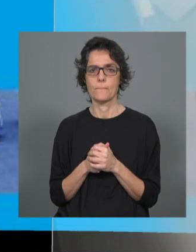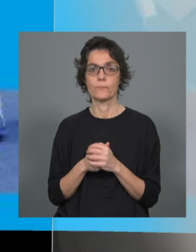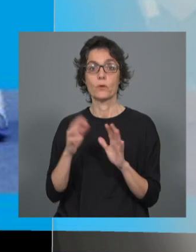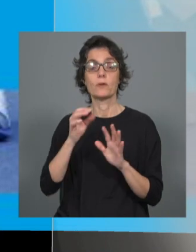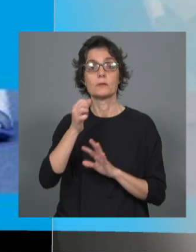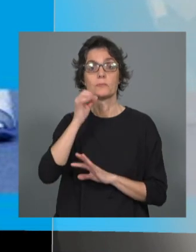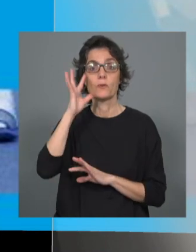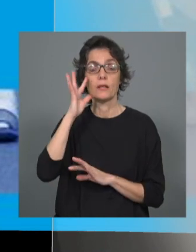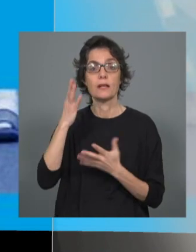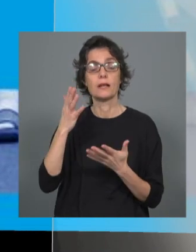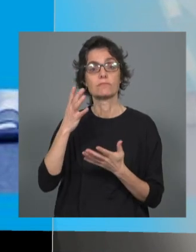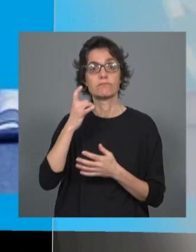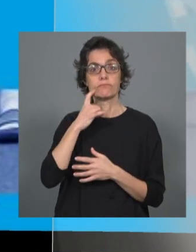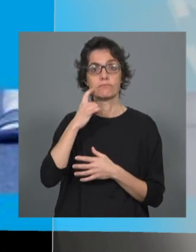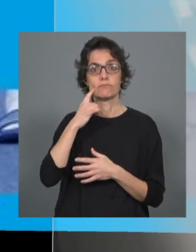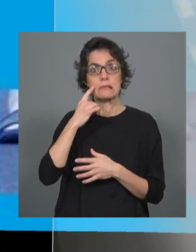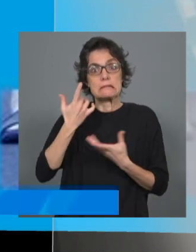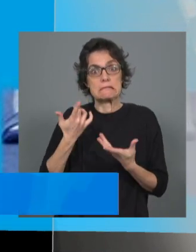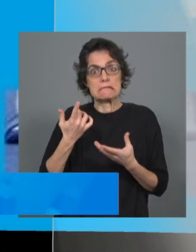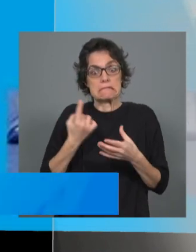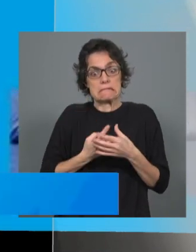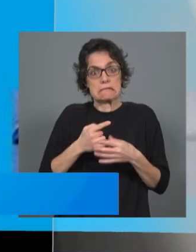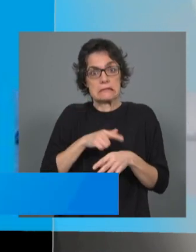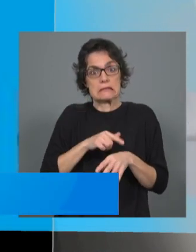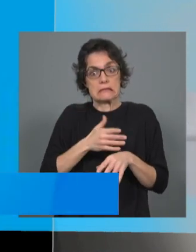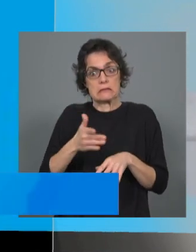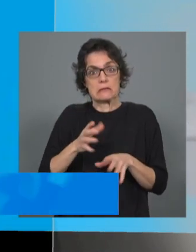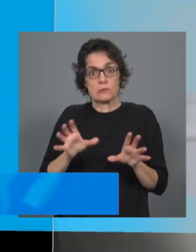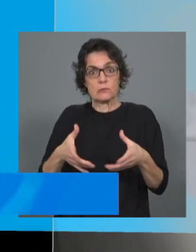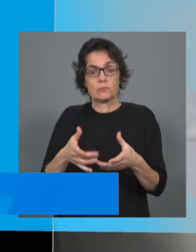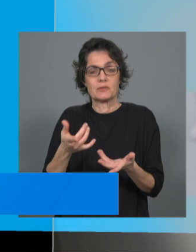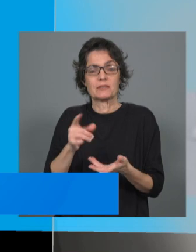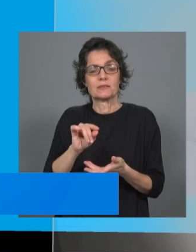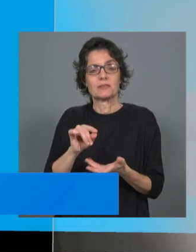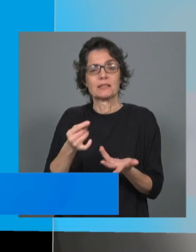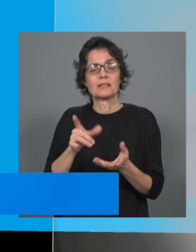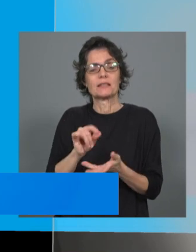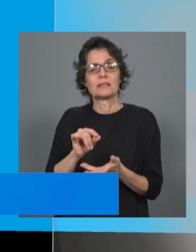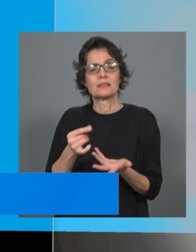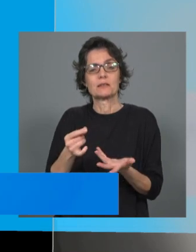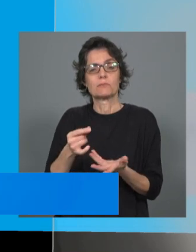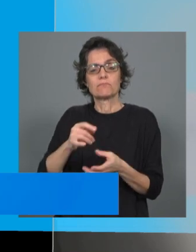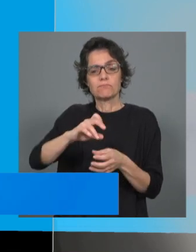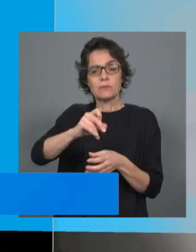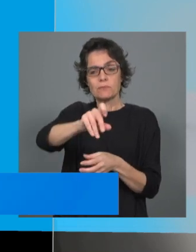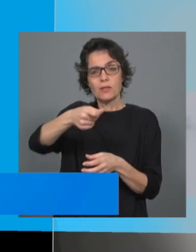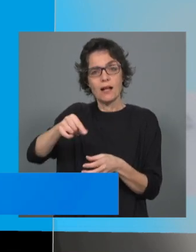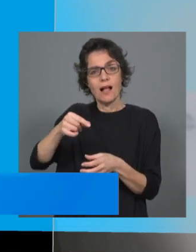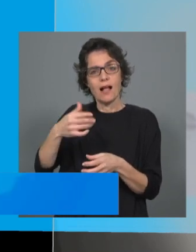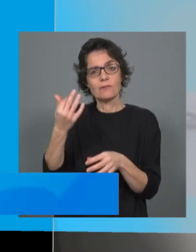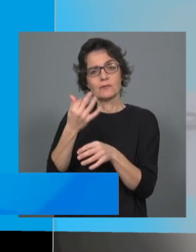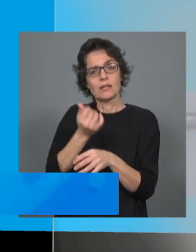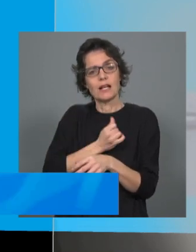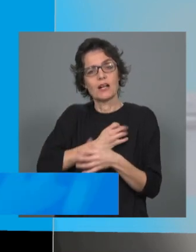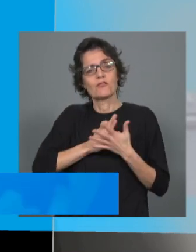Olá, boa tarde. A Páscoa em confinamento pela pandemia e os lugares onde a celebração da fé está permanentemente confinada